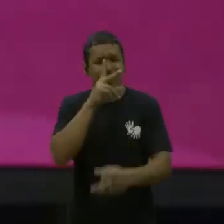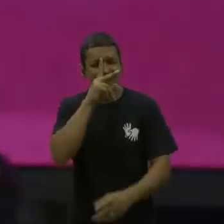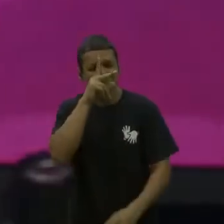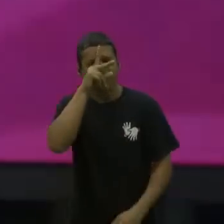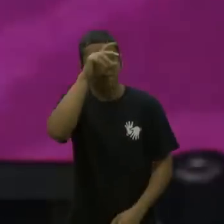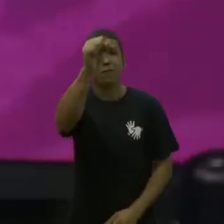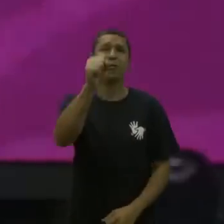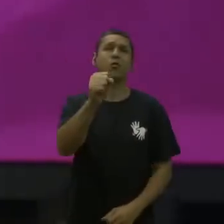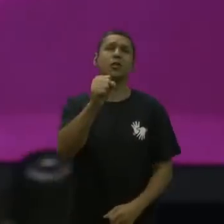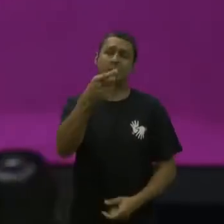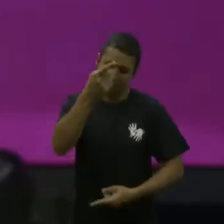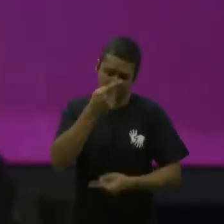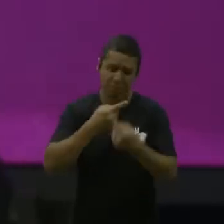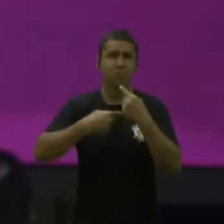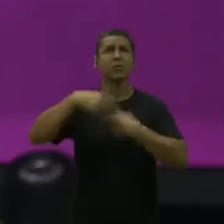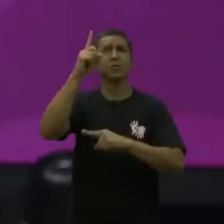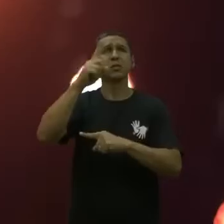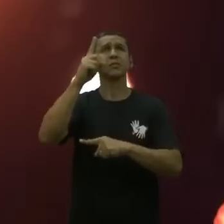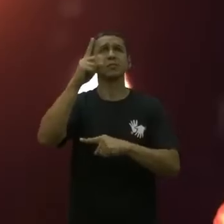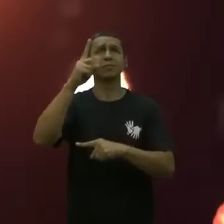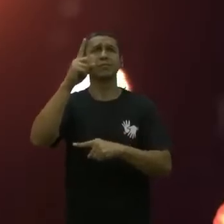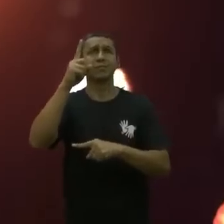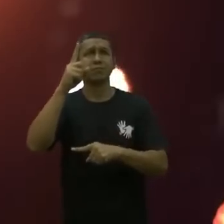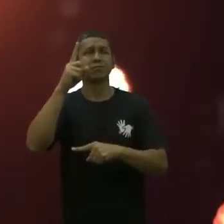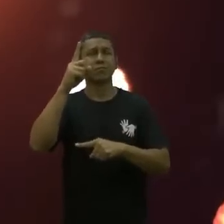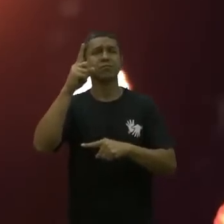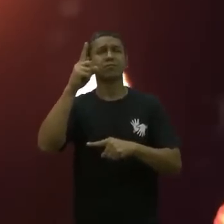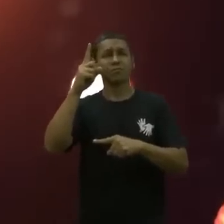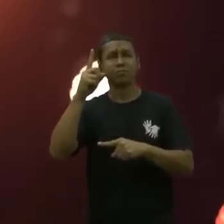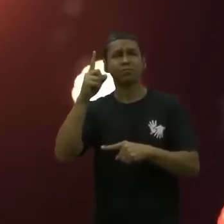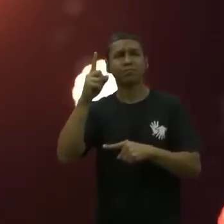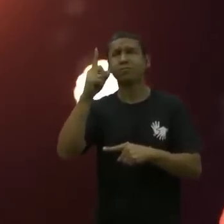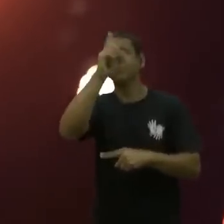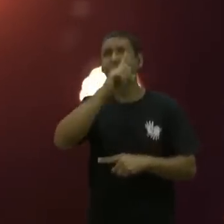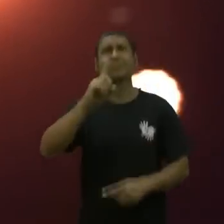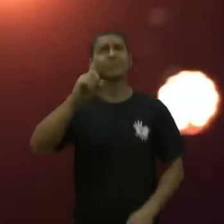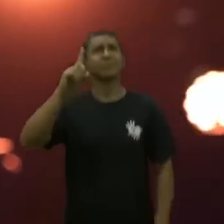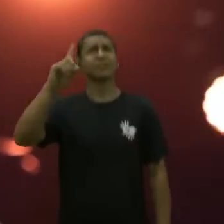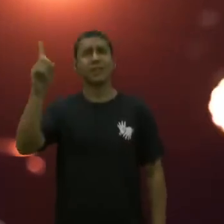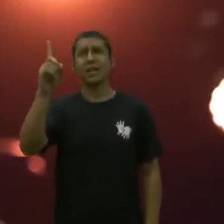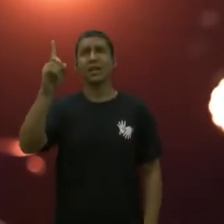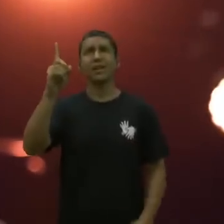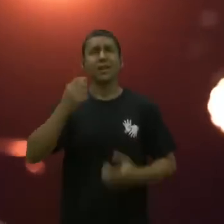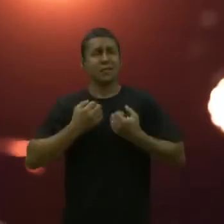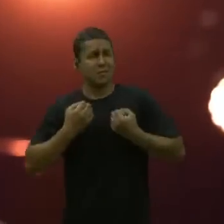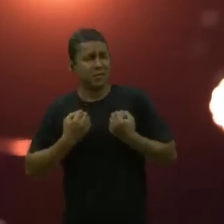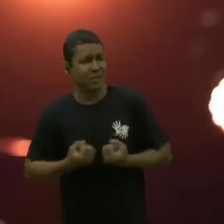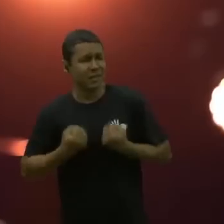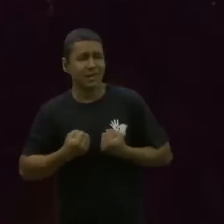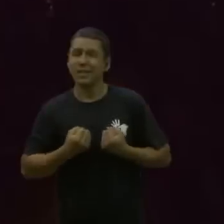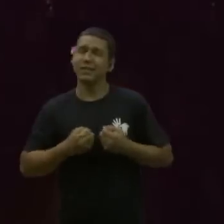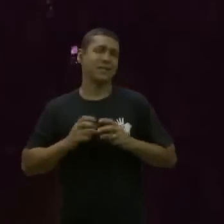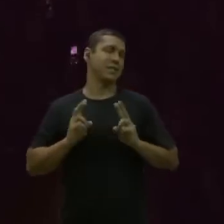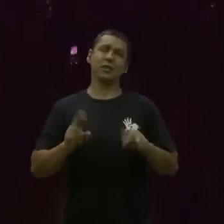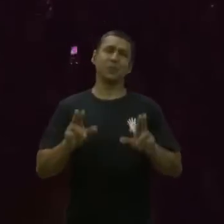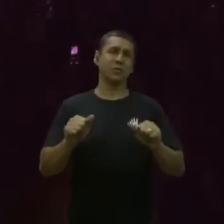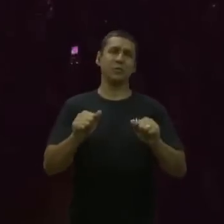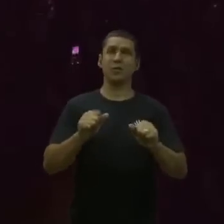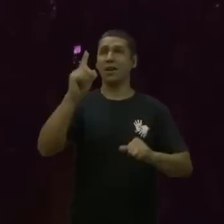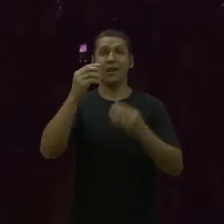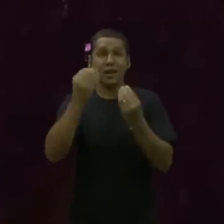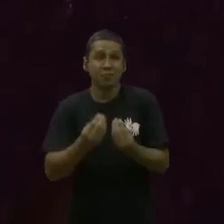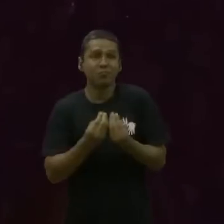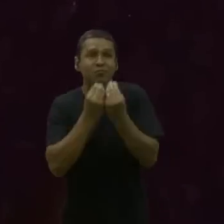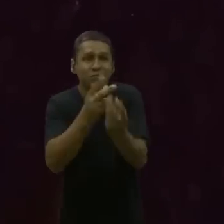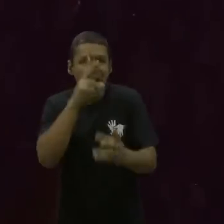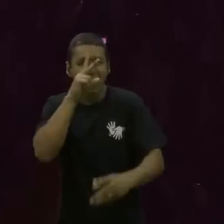quem está cansado. Não viste e não ouviste que o eterno Deus não se canse nem se fatiga? Ele renova as